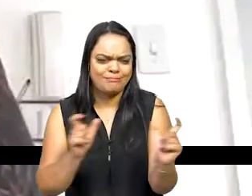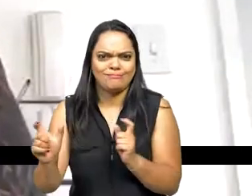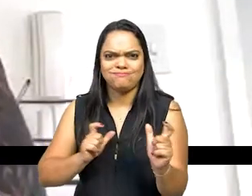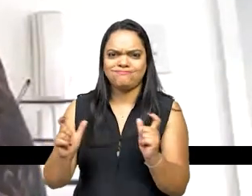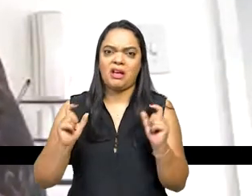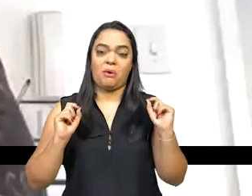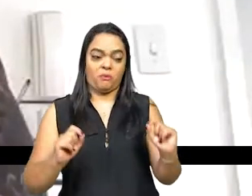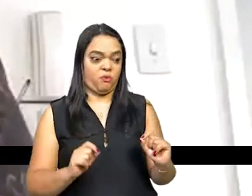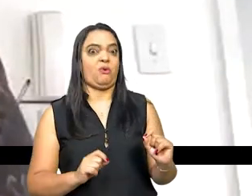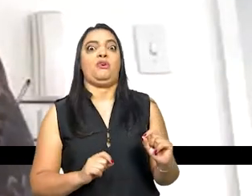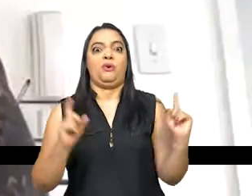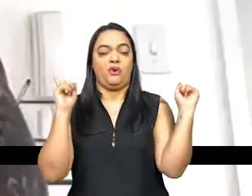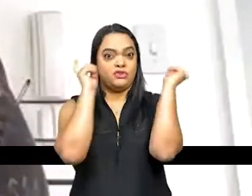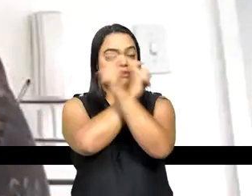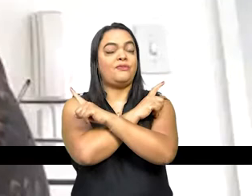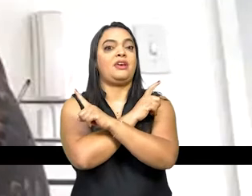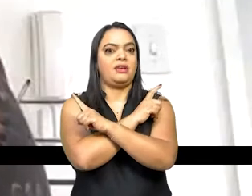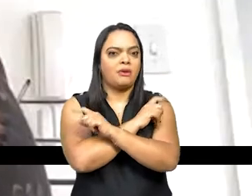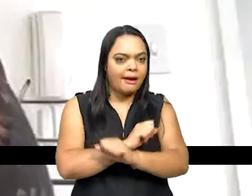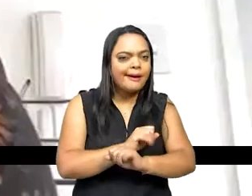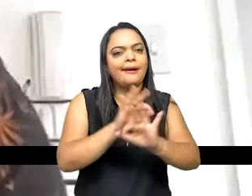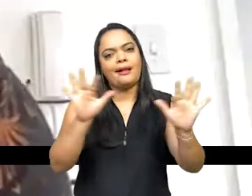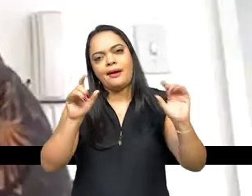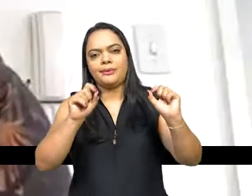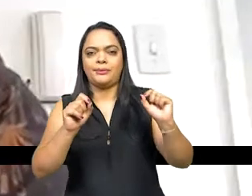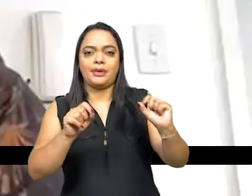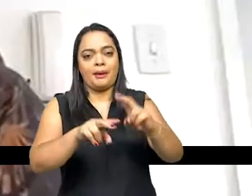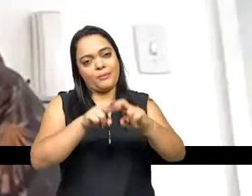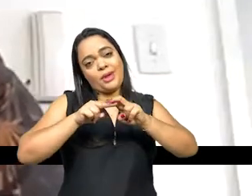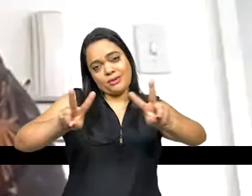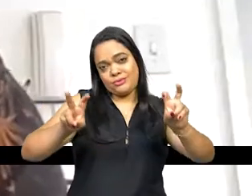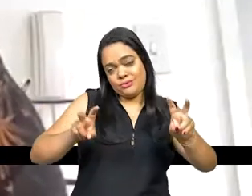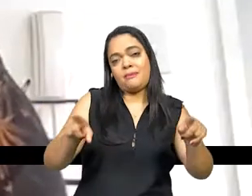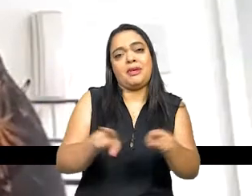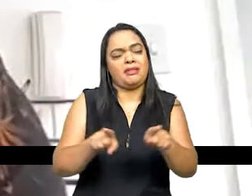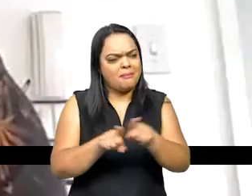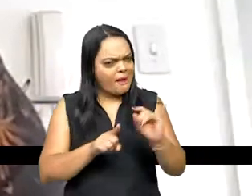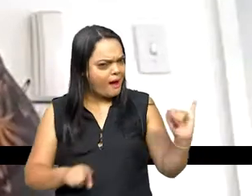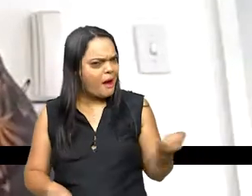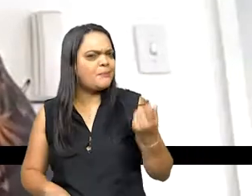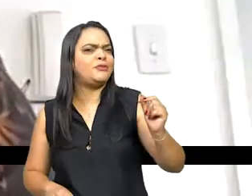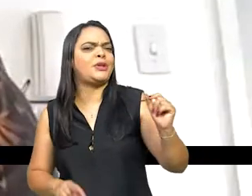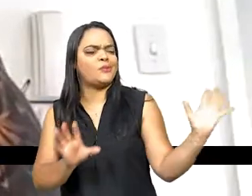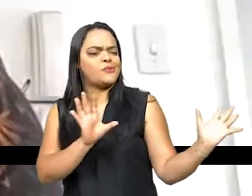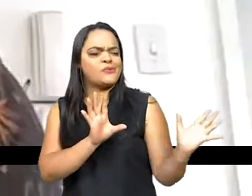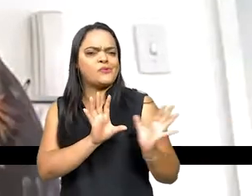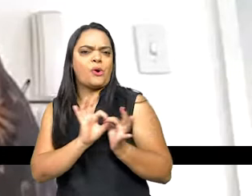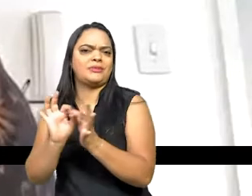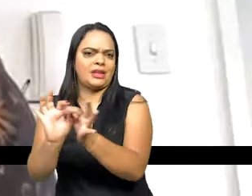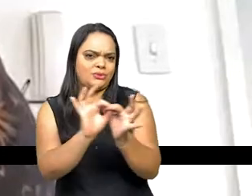foram ataques bastante duros, né? Claro que motivados pela própria temática, mas também já aproveitando um pouco de um